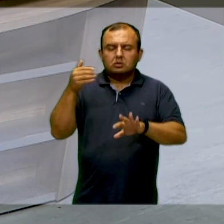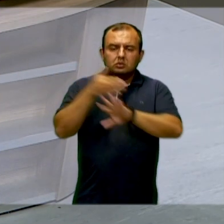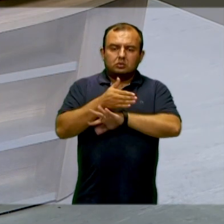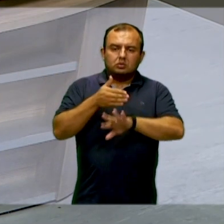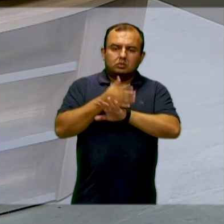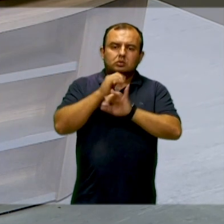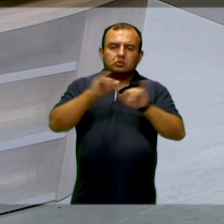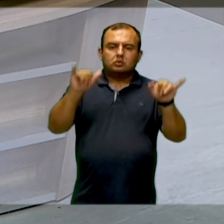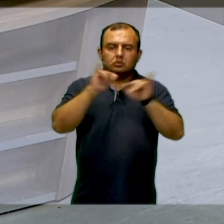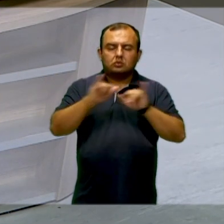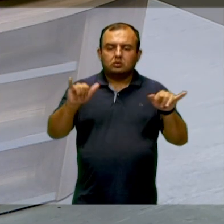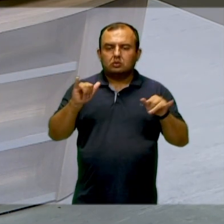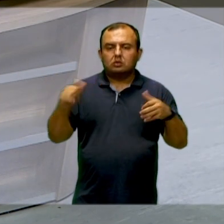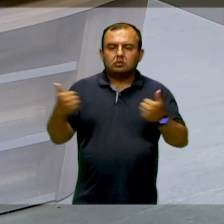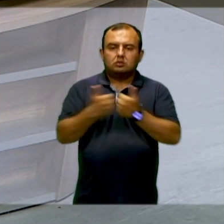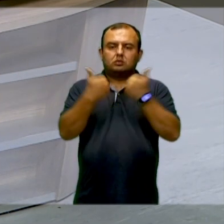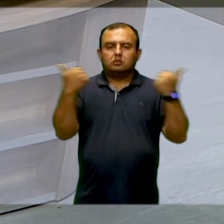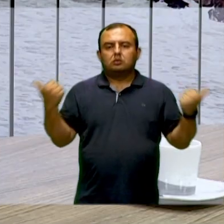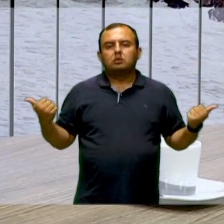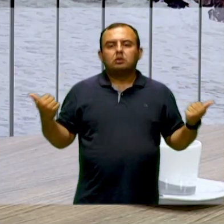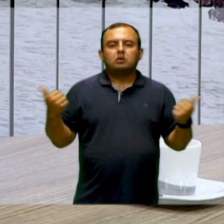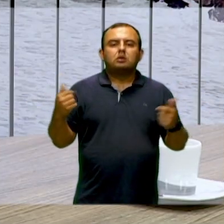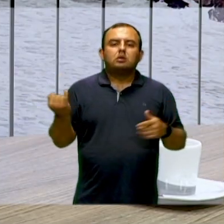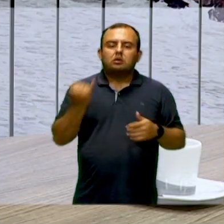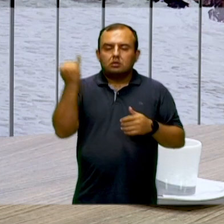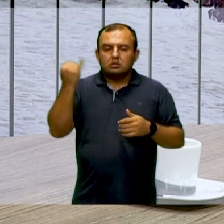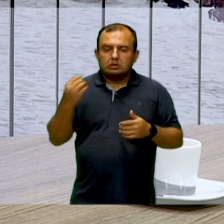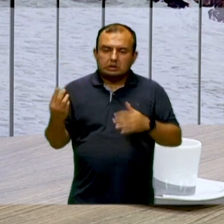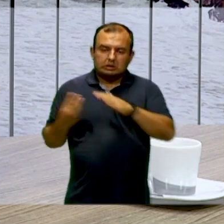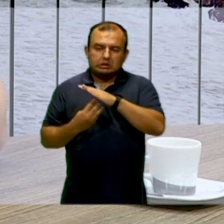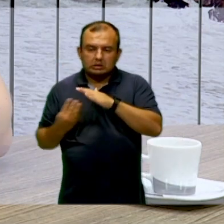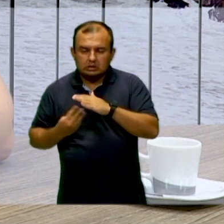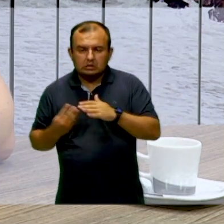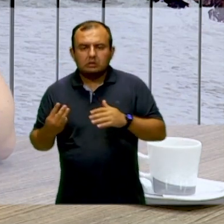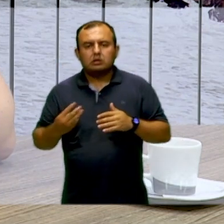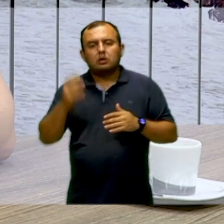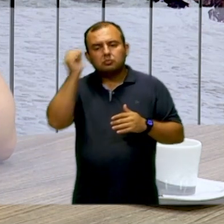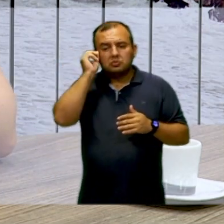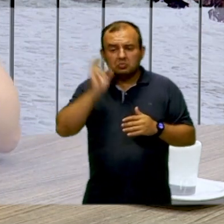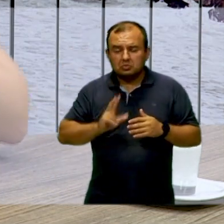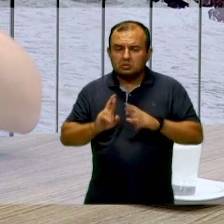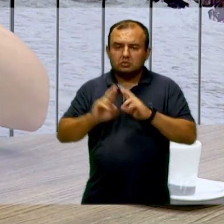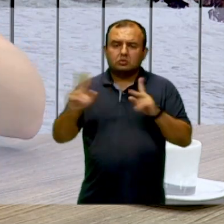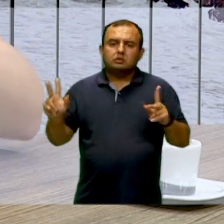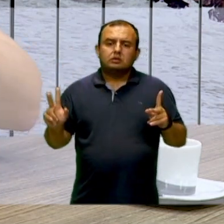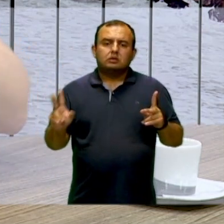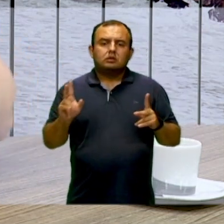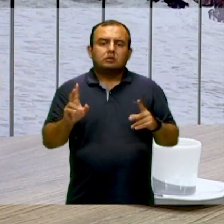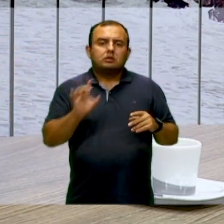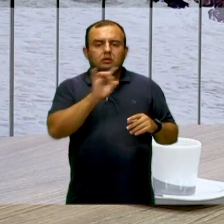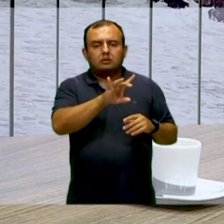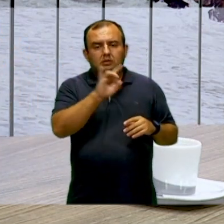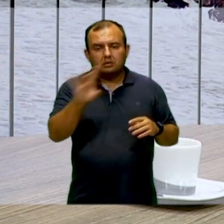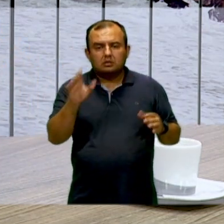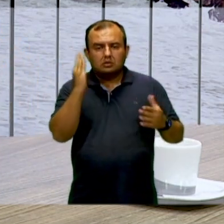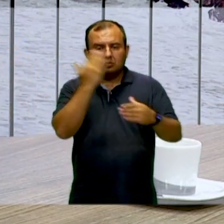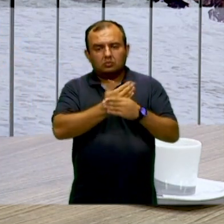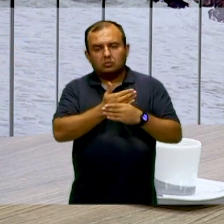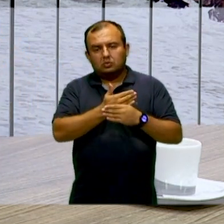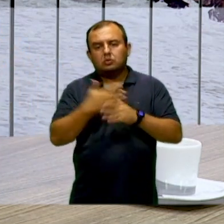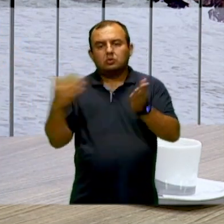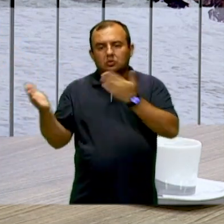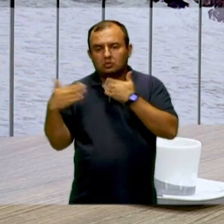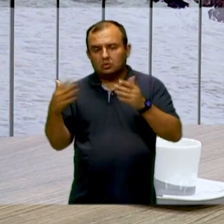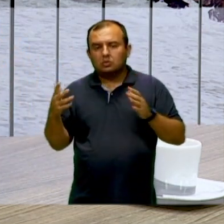para divulgar a marejada, para vir para cá? É importante terceirizar isso aí? É uma expertise diferente. Então, cada pasta dessa que a gente